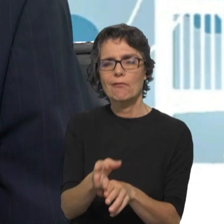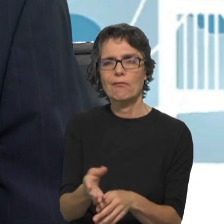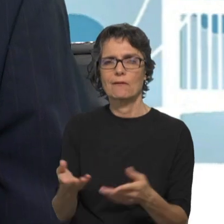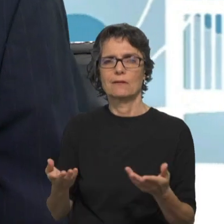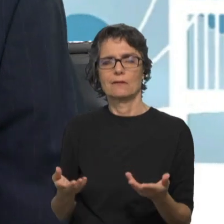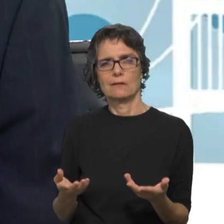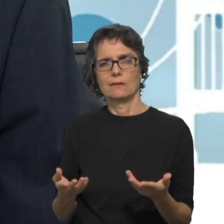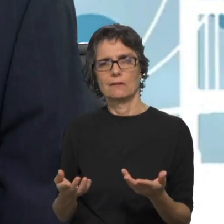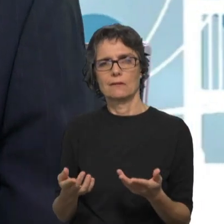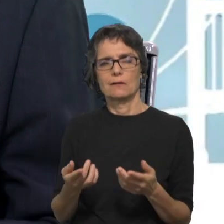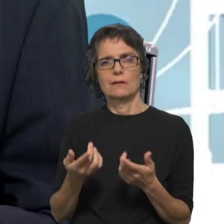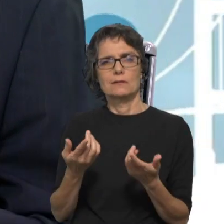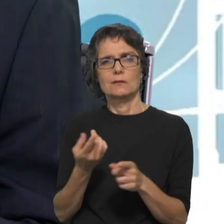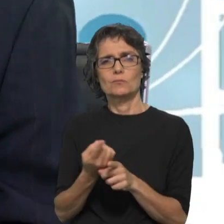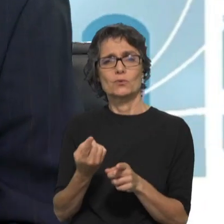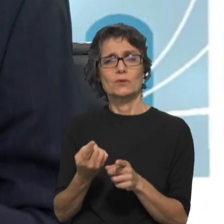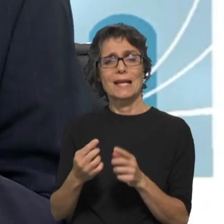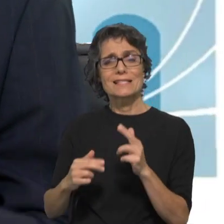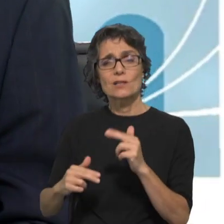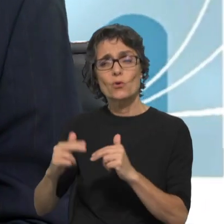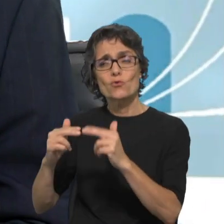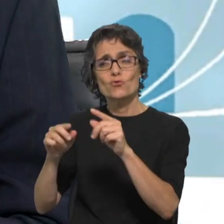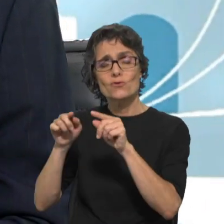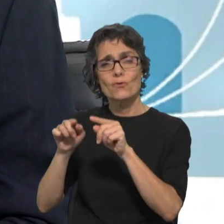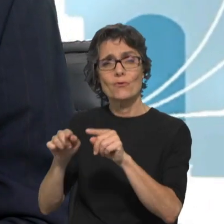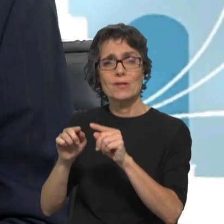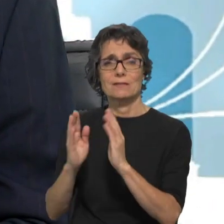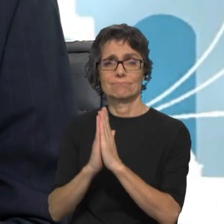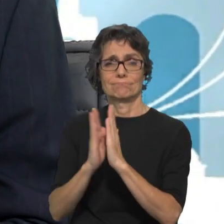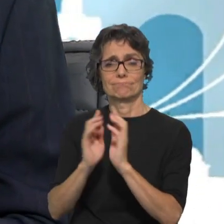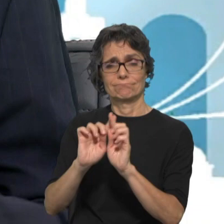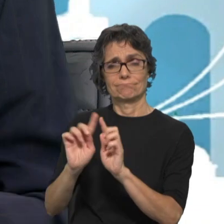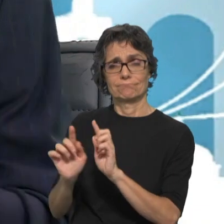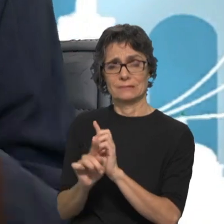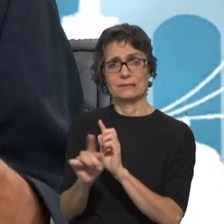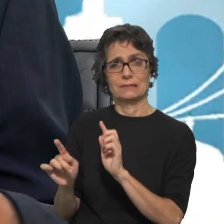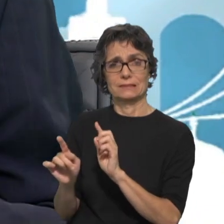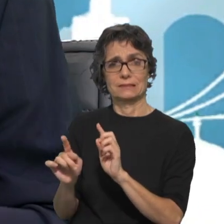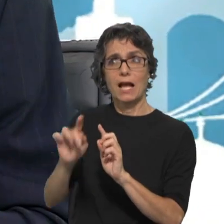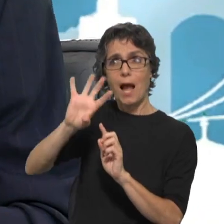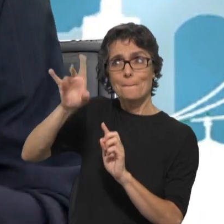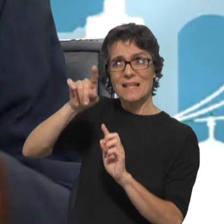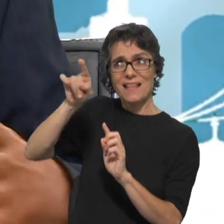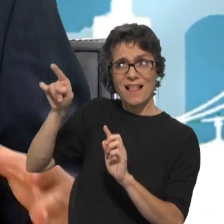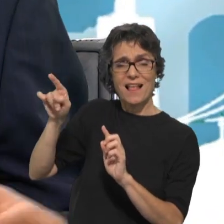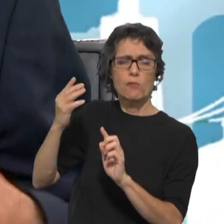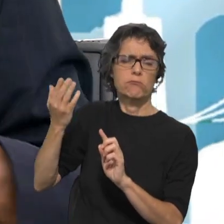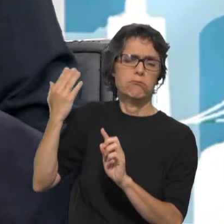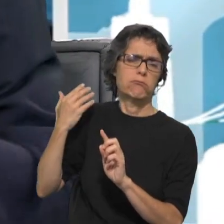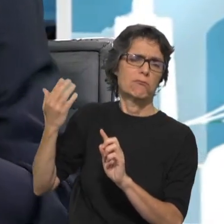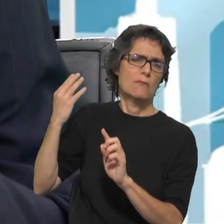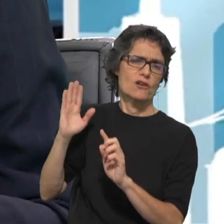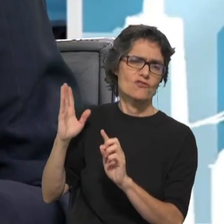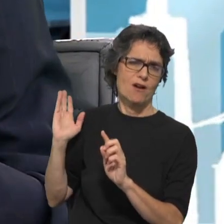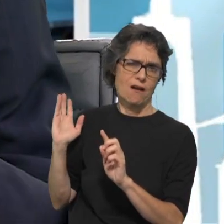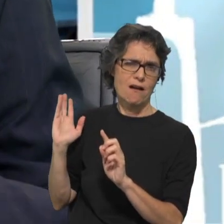para estar a considerar, mas, de facto, a construção da pluralidade religiosa, enquanto noutros países da Europa está... Bem,